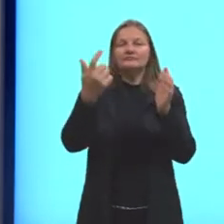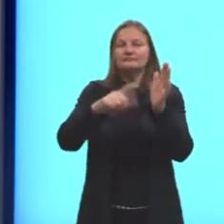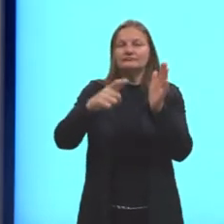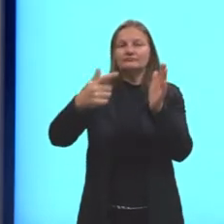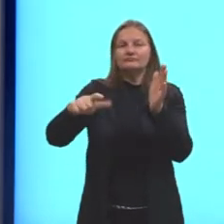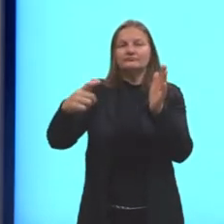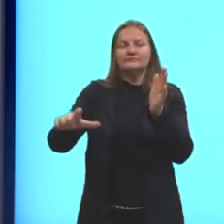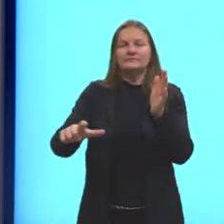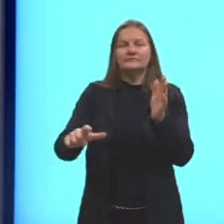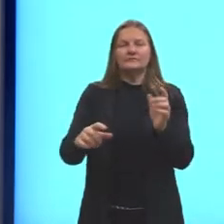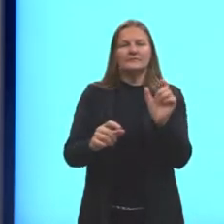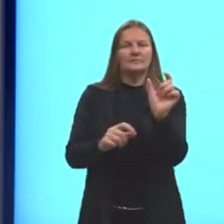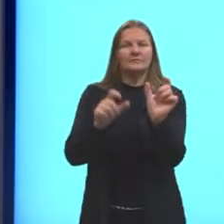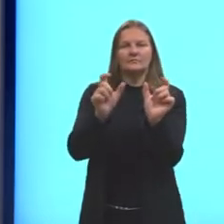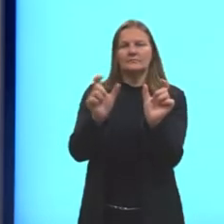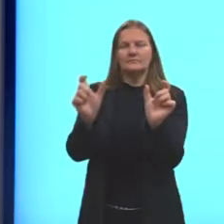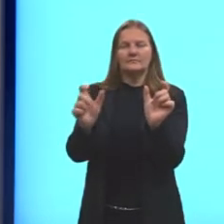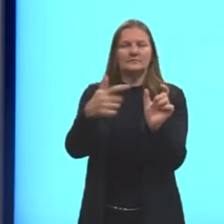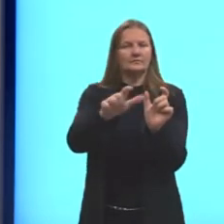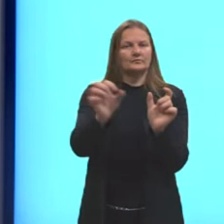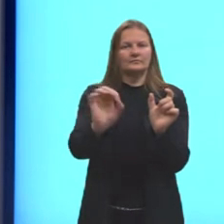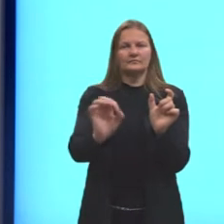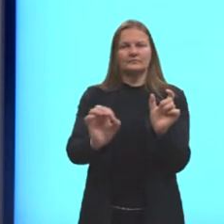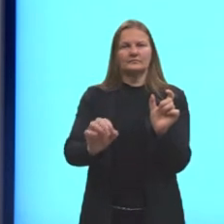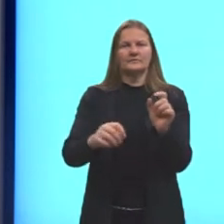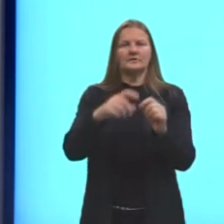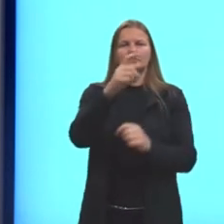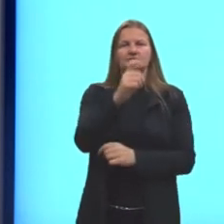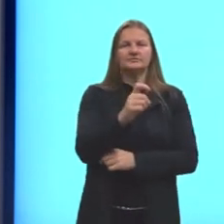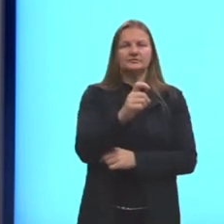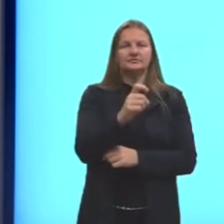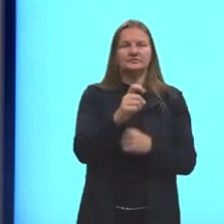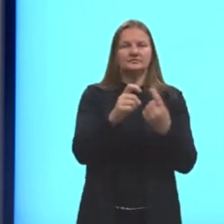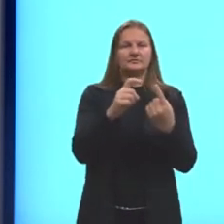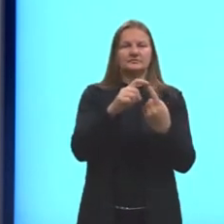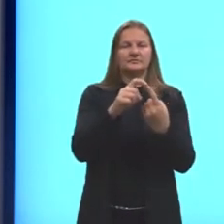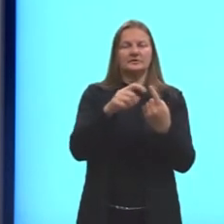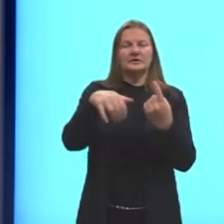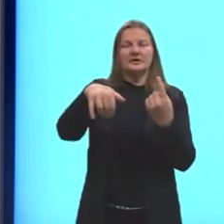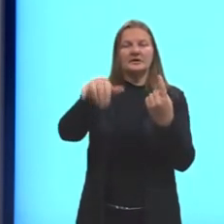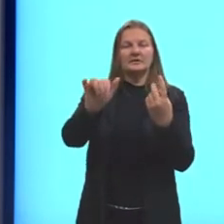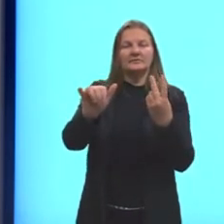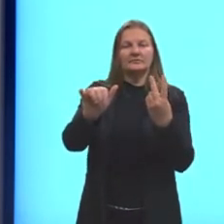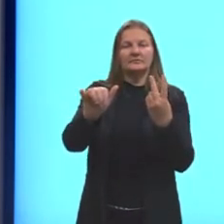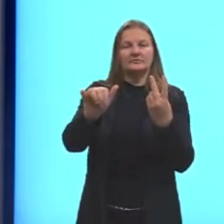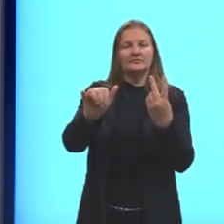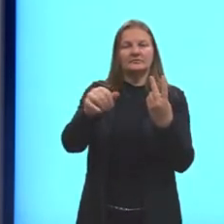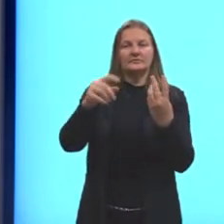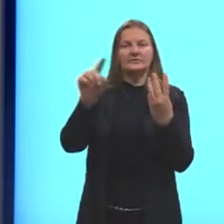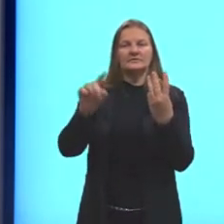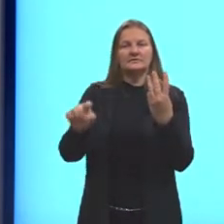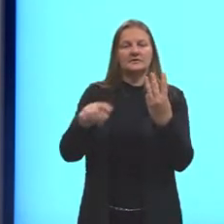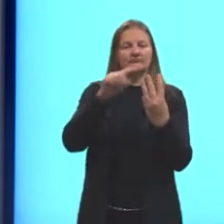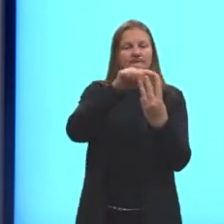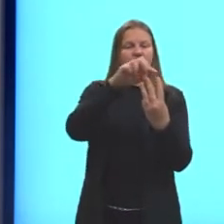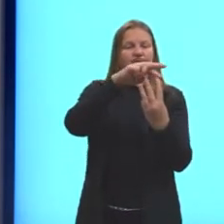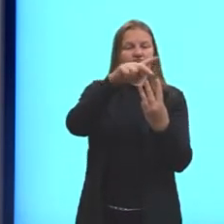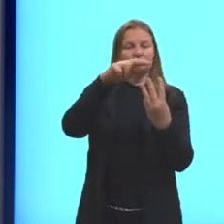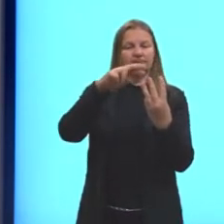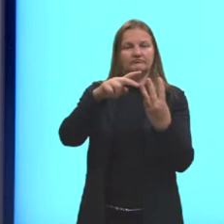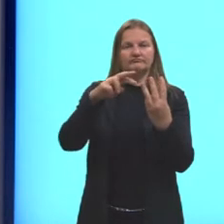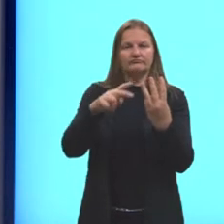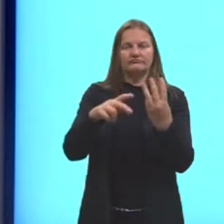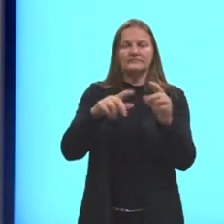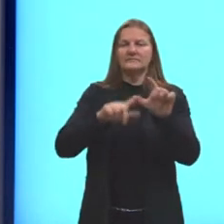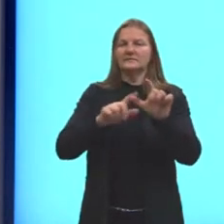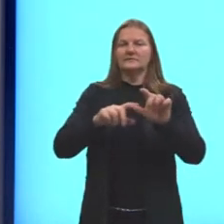repete em todos os termos porque eu tenho X em um termo Y no outro e sem outro então